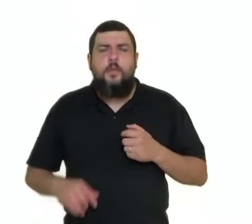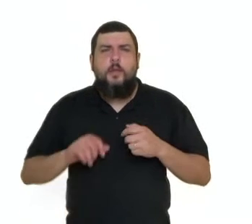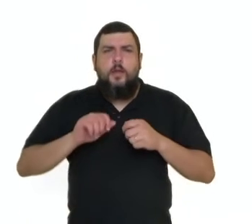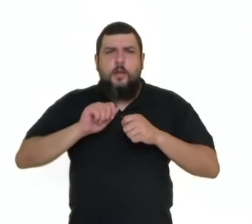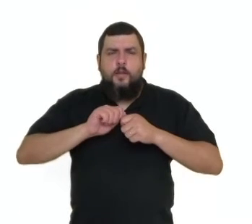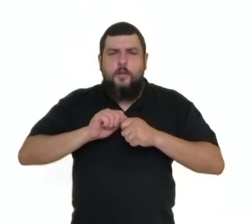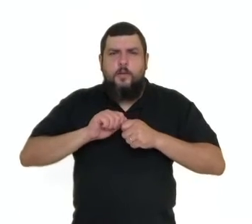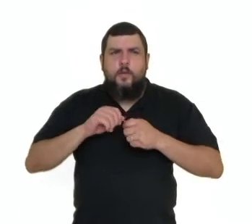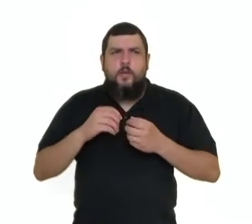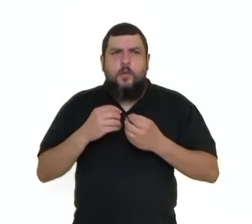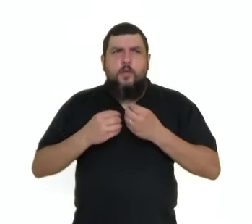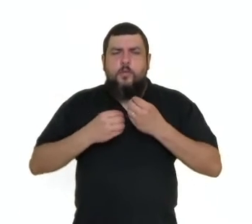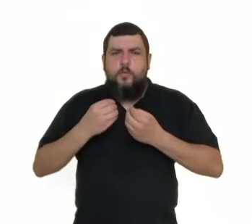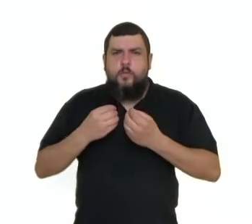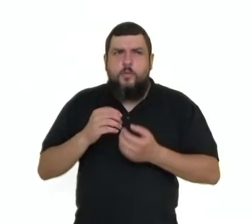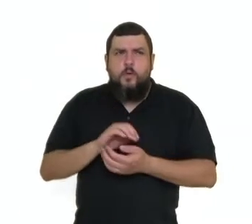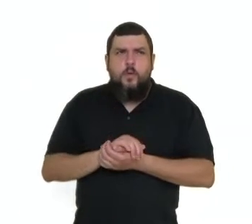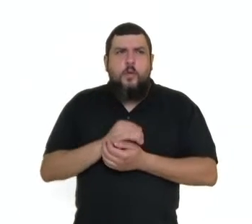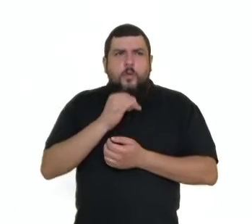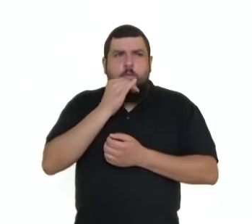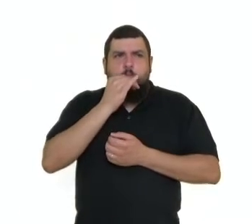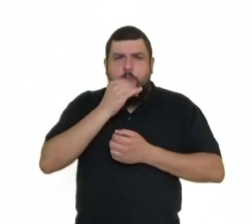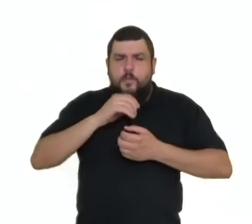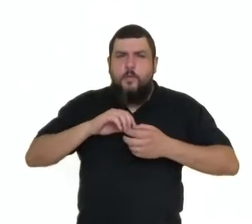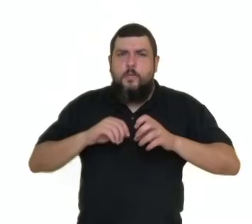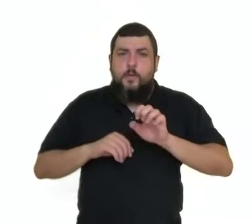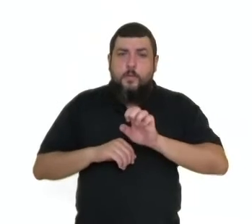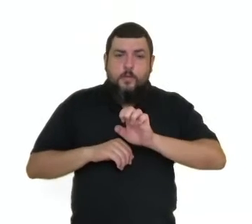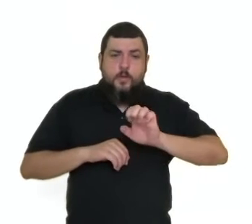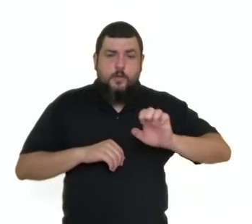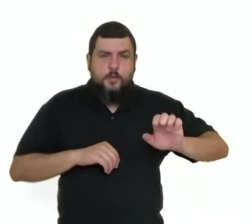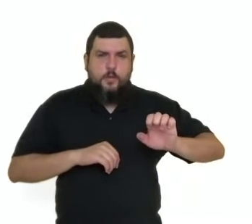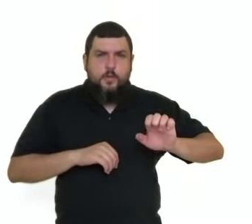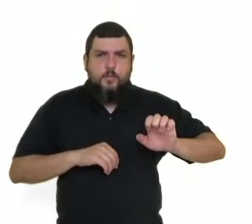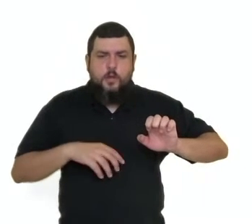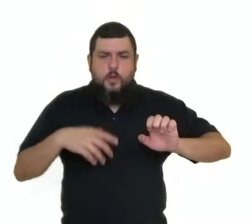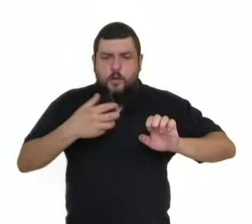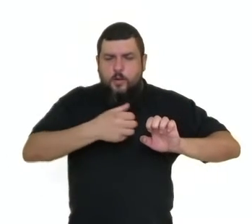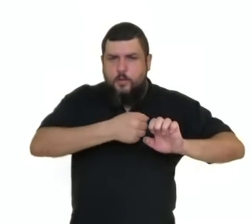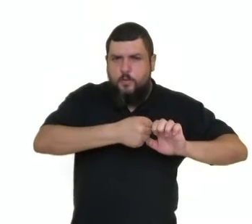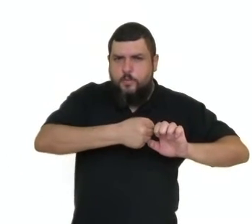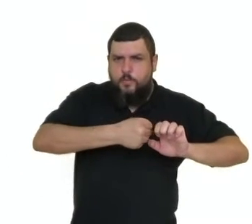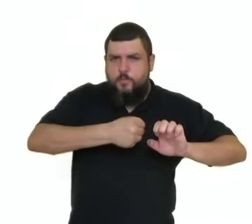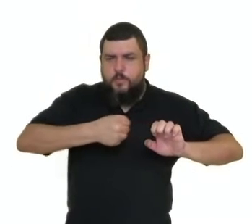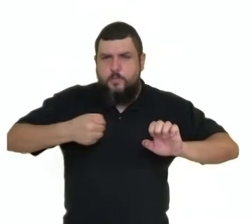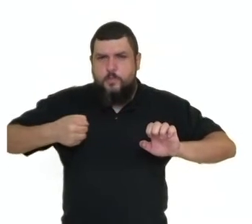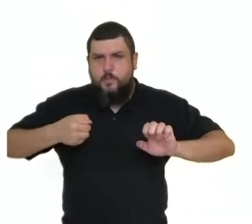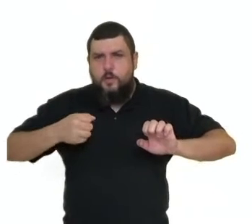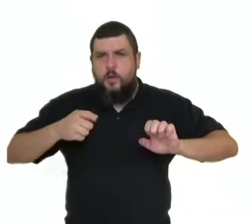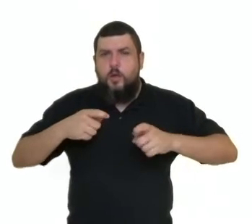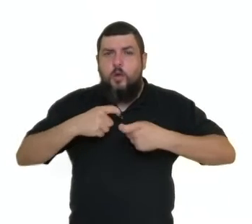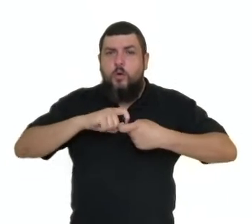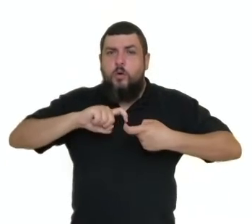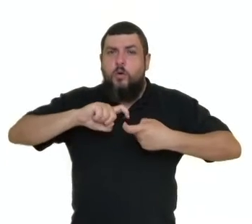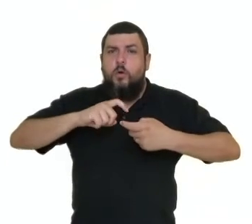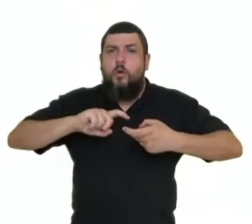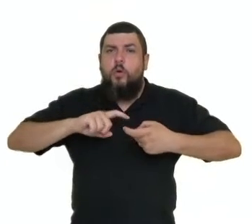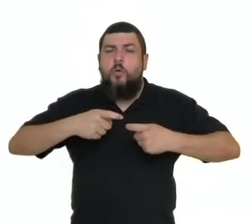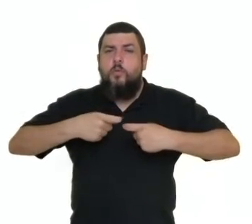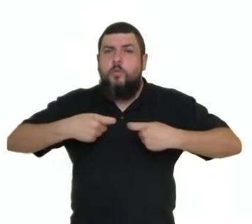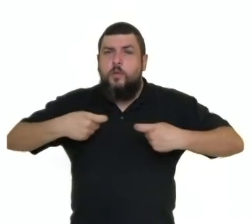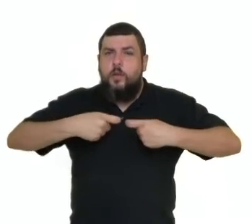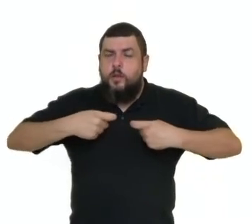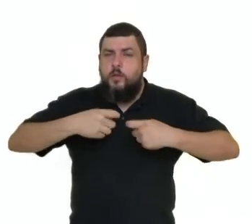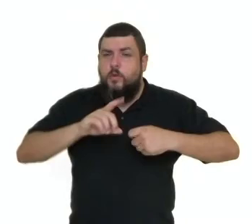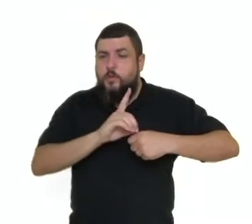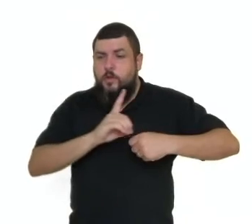muscular para, por exemplo, para a esquerda, e a força elástica está fazendo uma força para a direita, certo? E nós vamos perceber